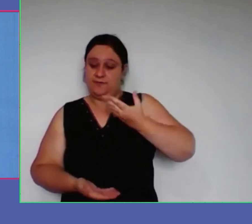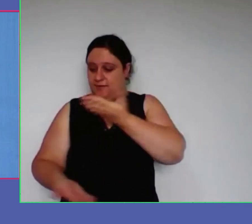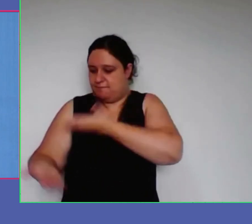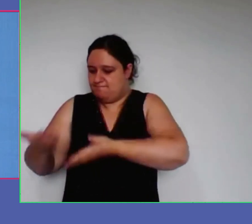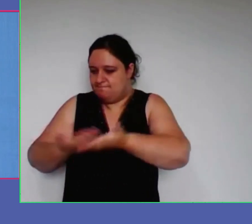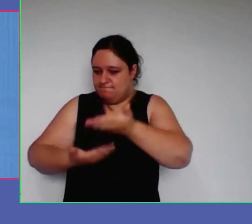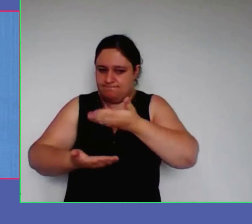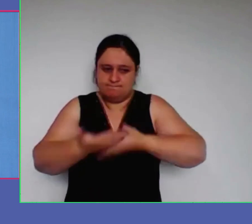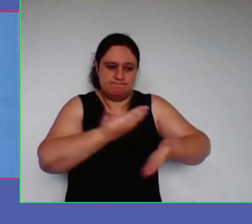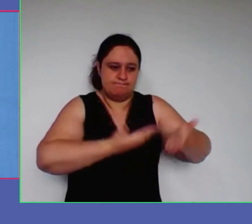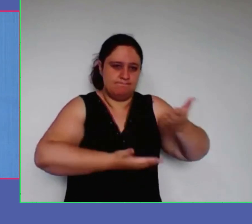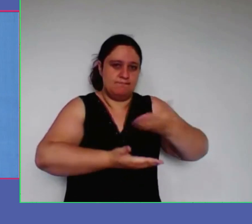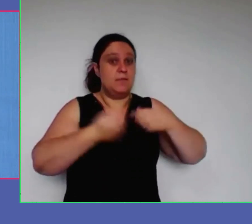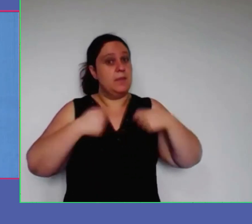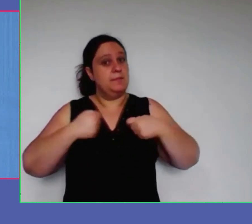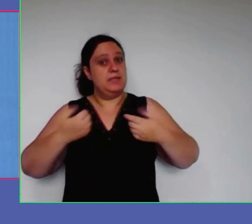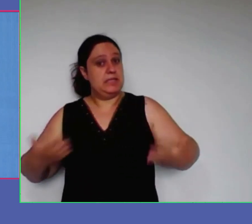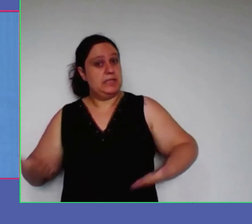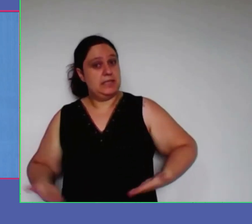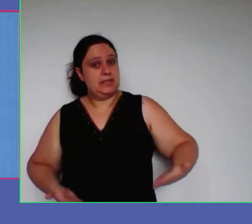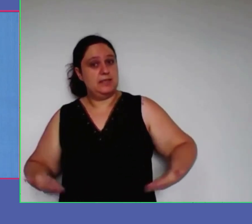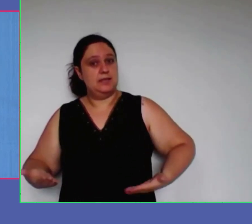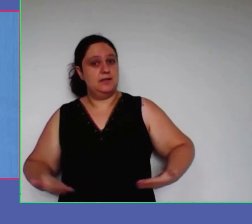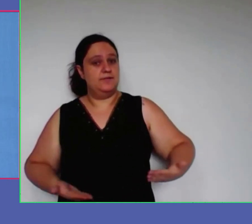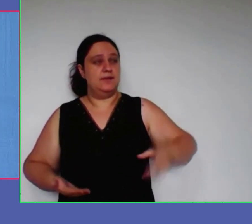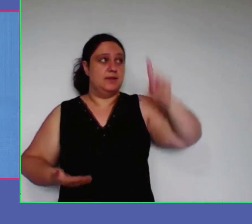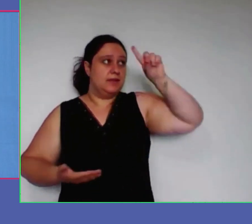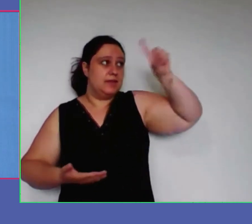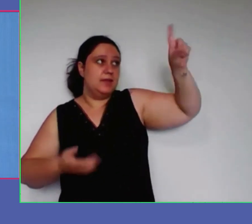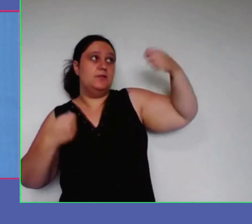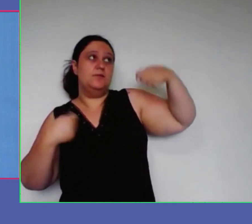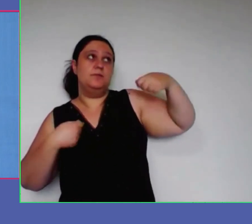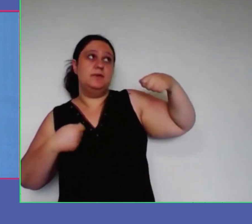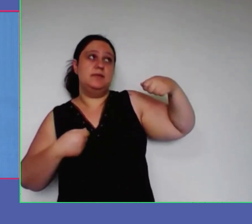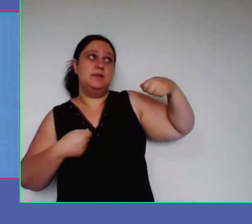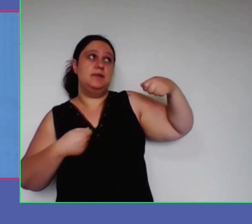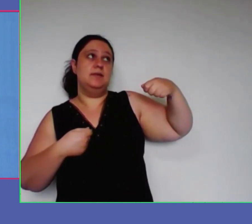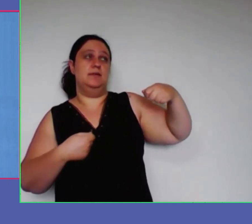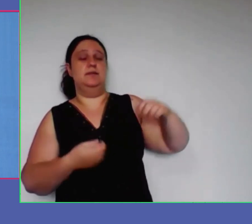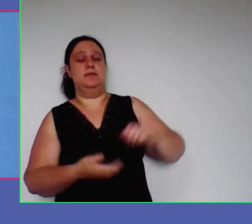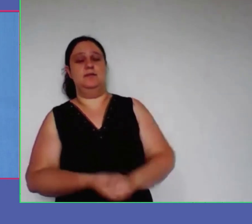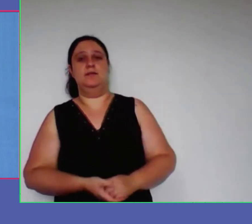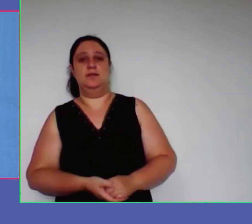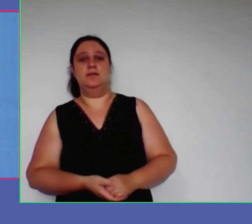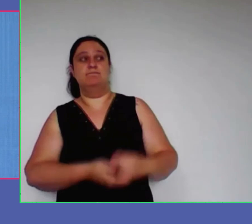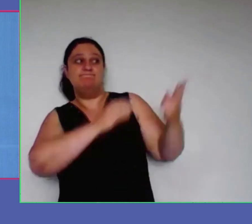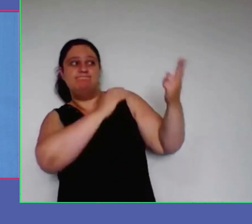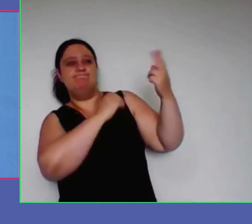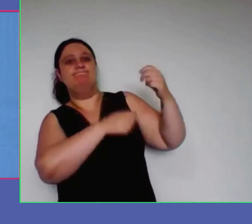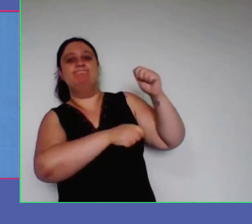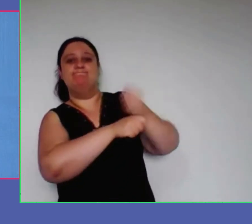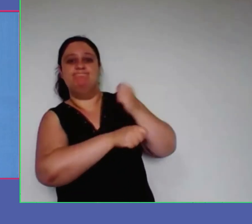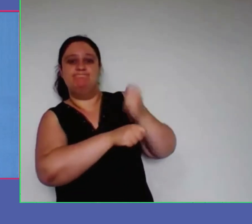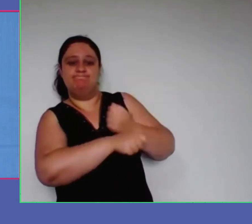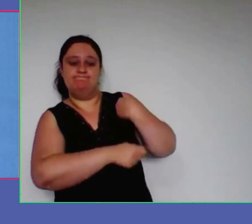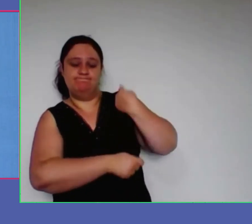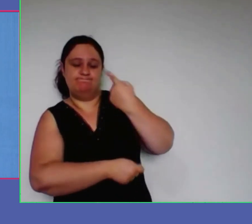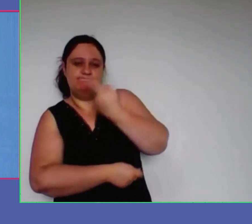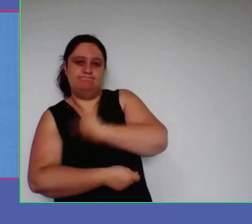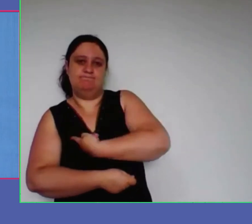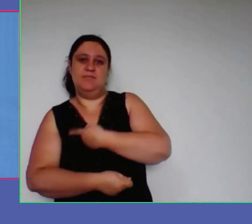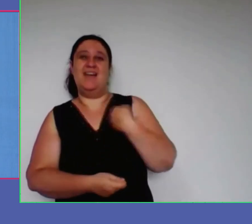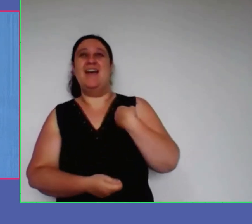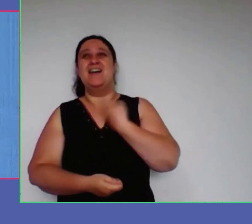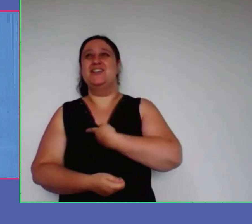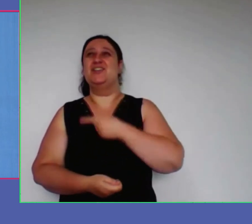pessoas. Irmãos, Deus precisa nos edificar. Não basta apenas sermos indivíduos resgatados por